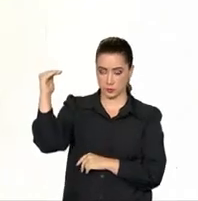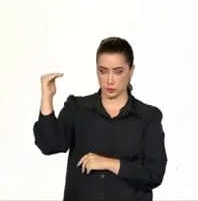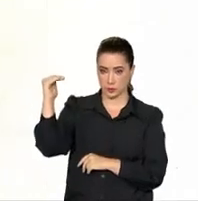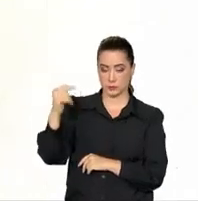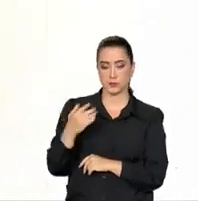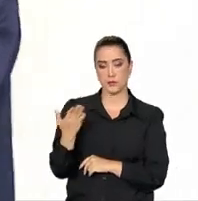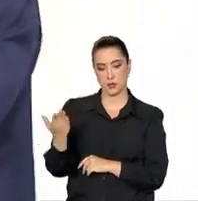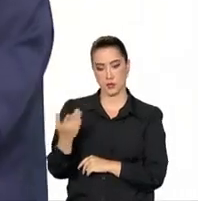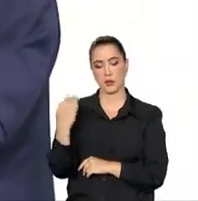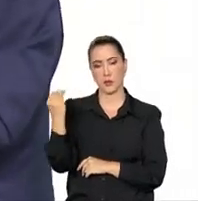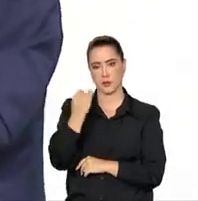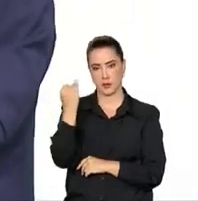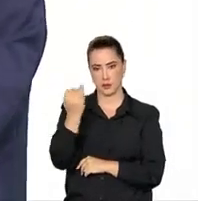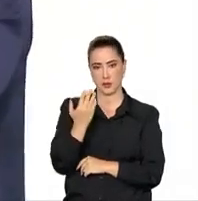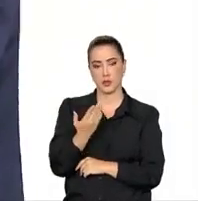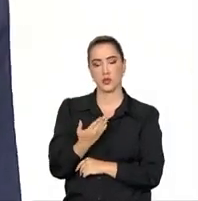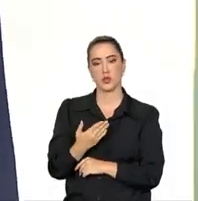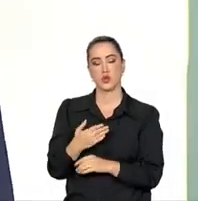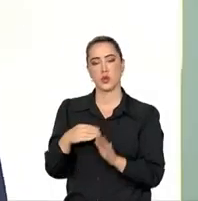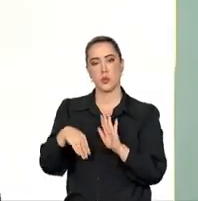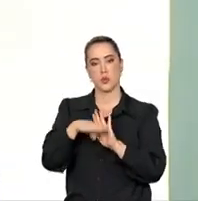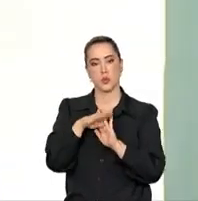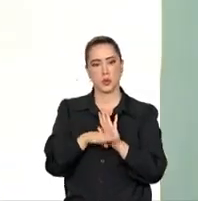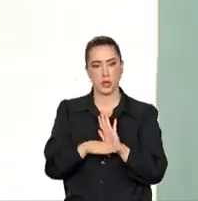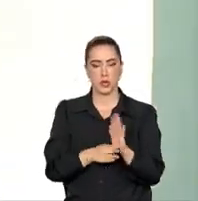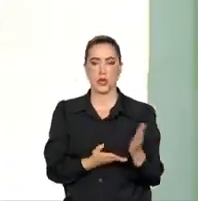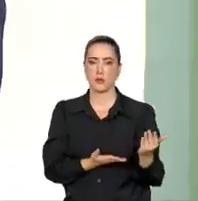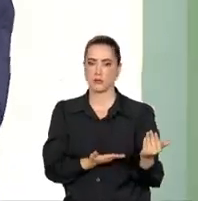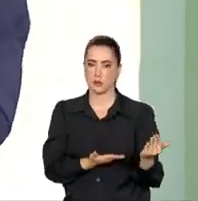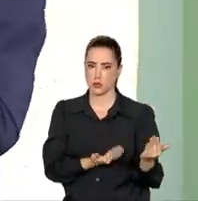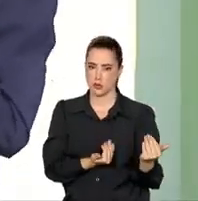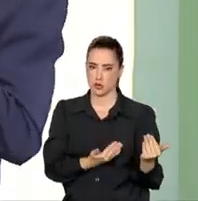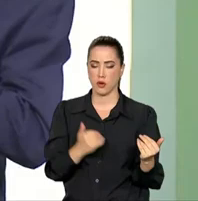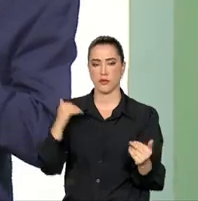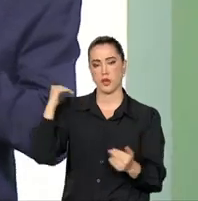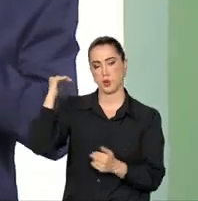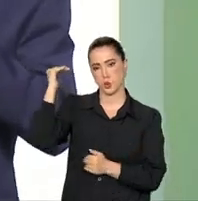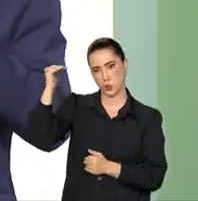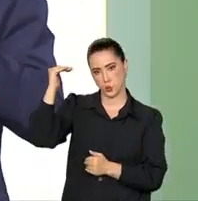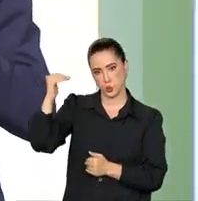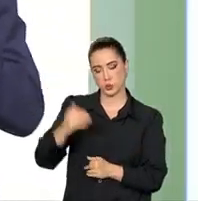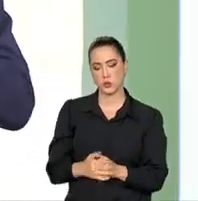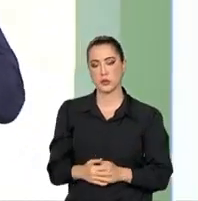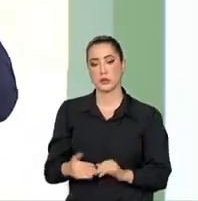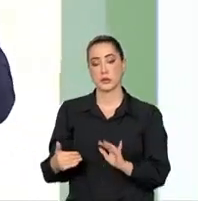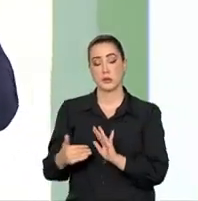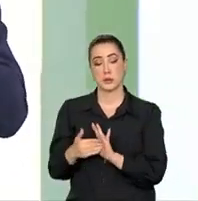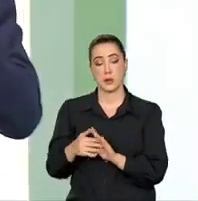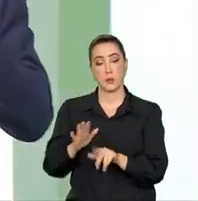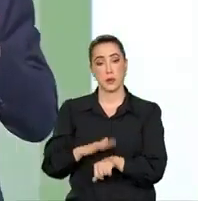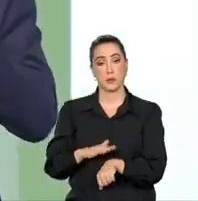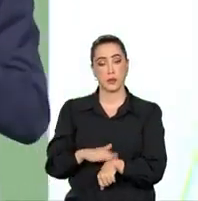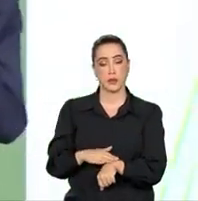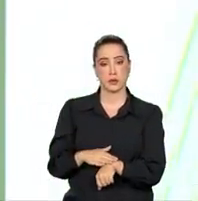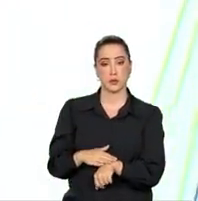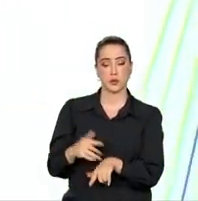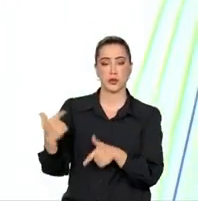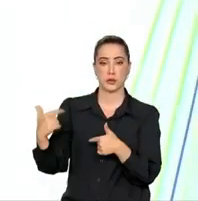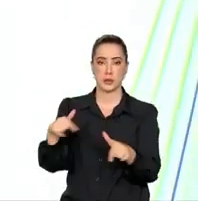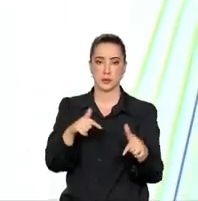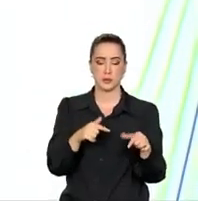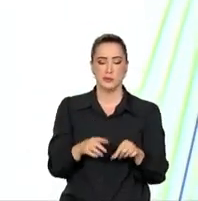o programa de jovens e adultos, desde a alfabetização do adulto até a oportunidade de